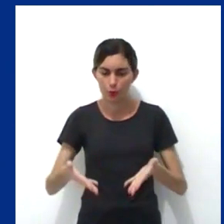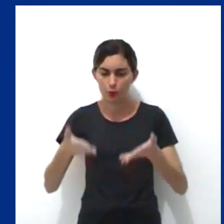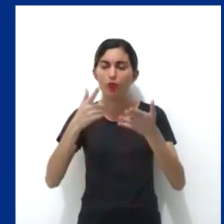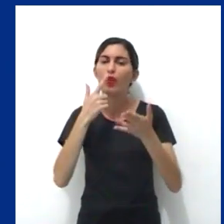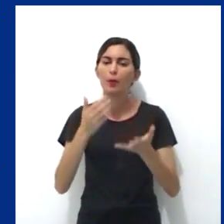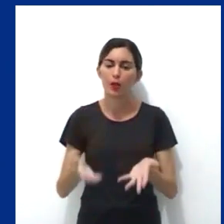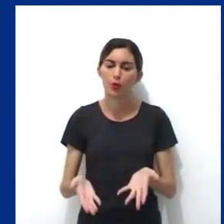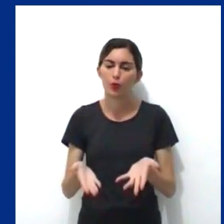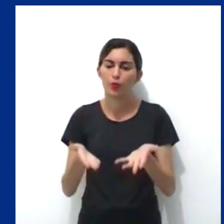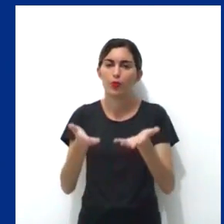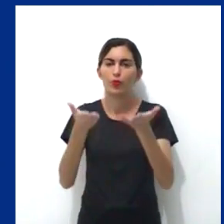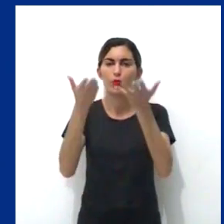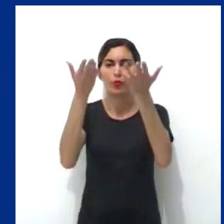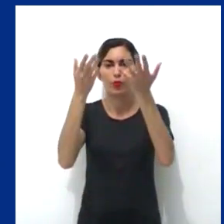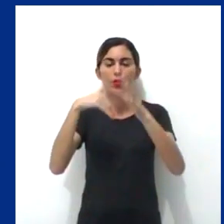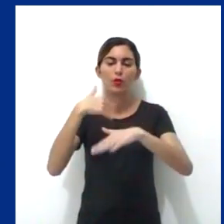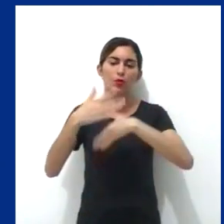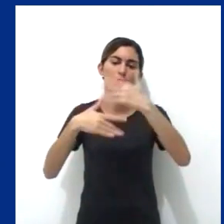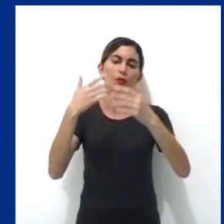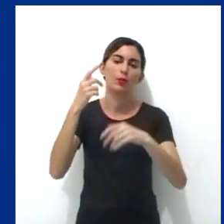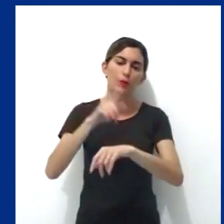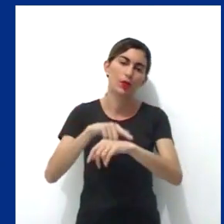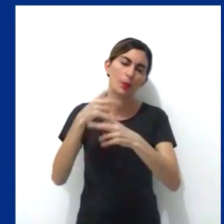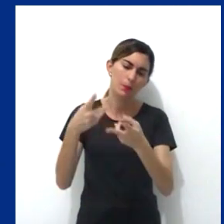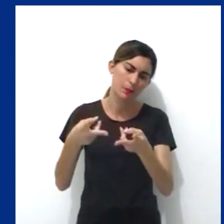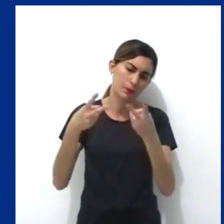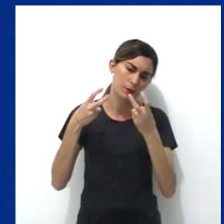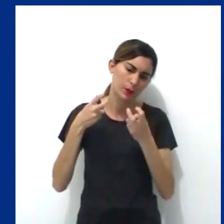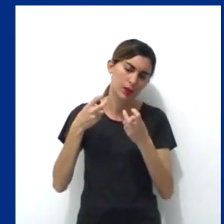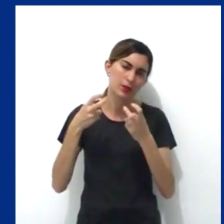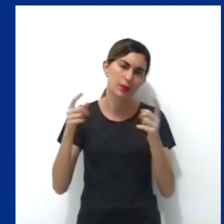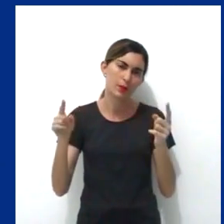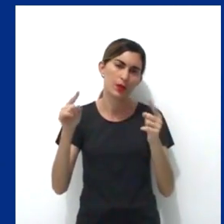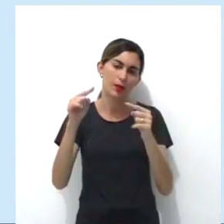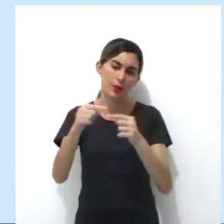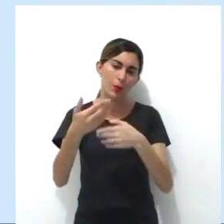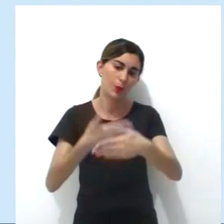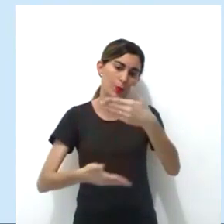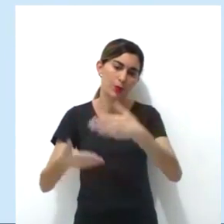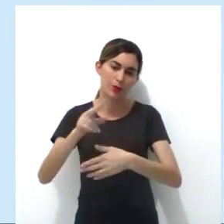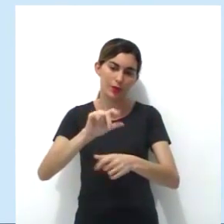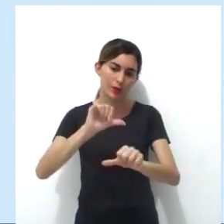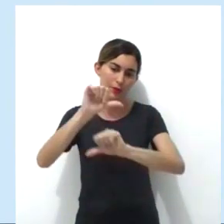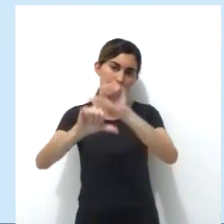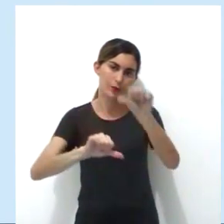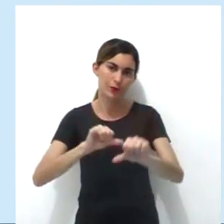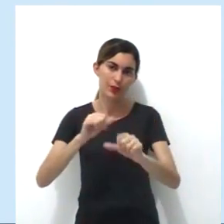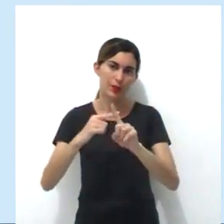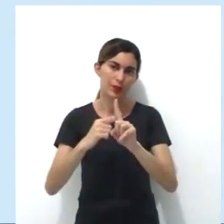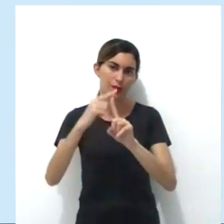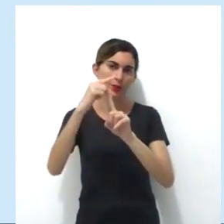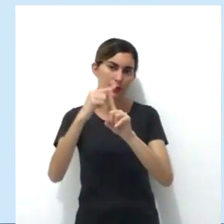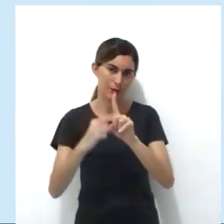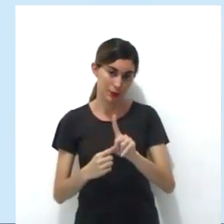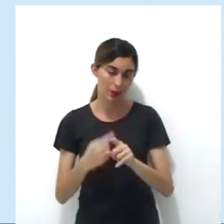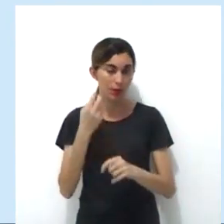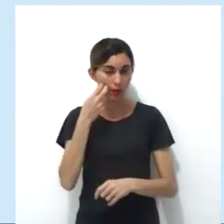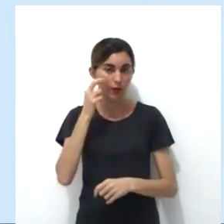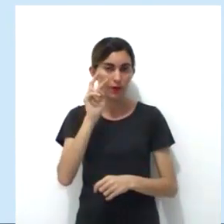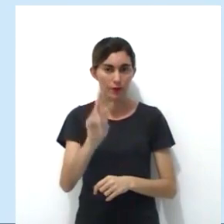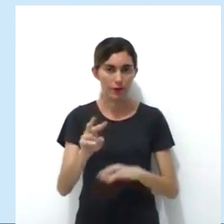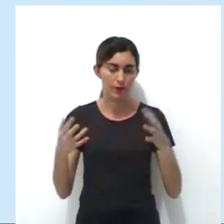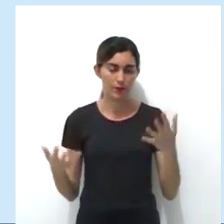do aquário, a gente vai ver que o líquido que está frio, na cor azul, está descendo para o fundo do aquário e o líquido que está